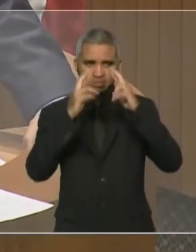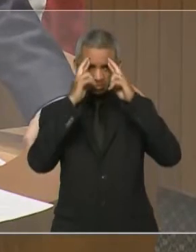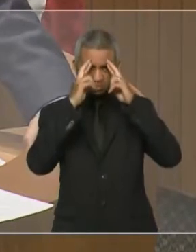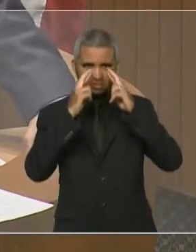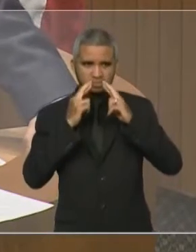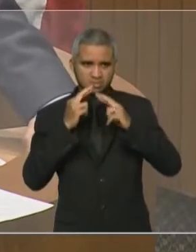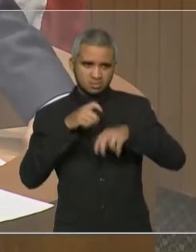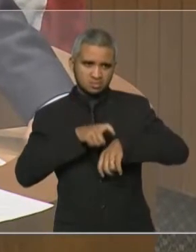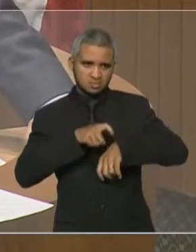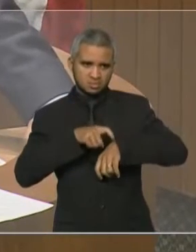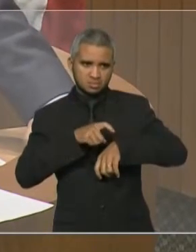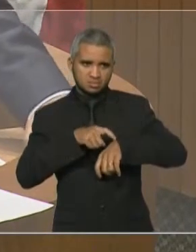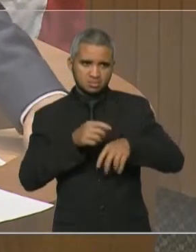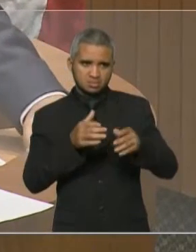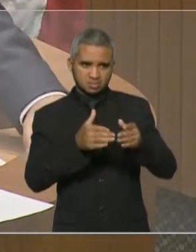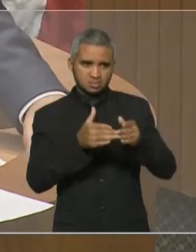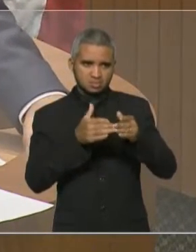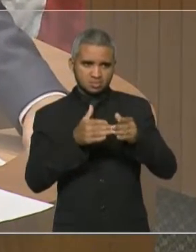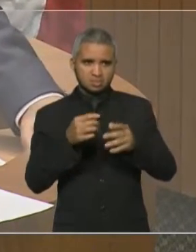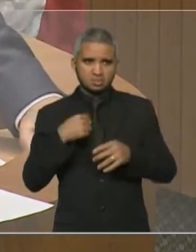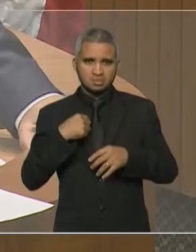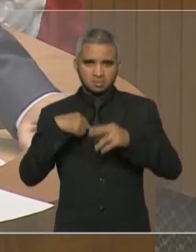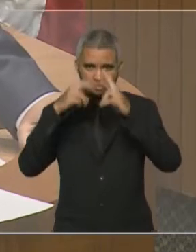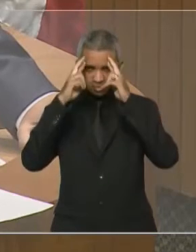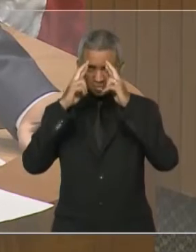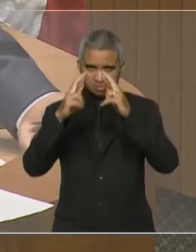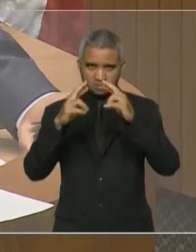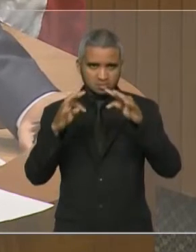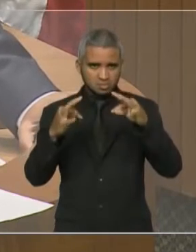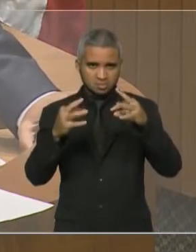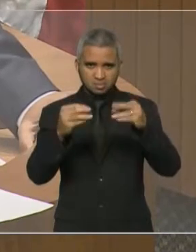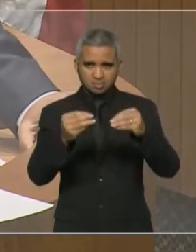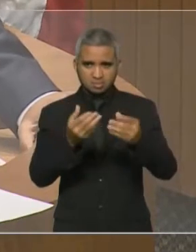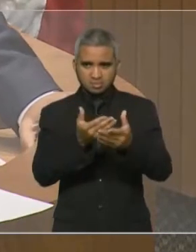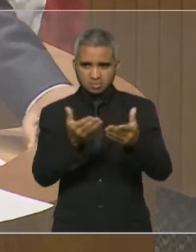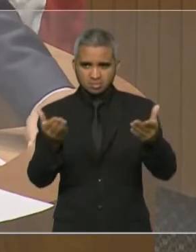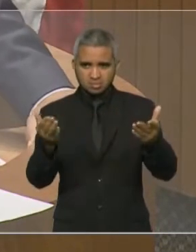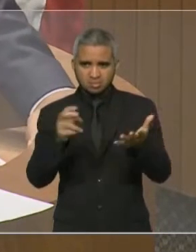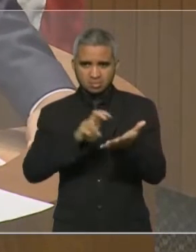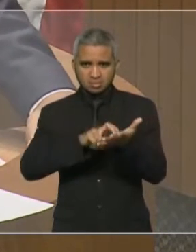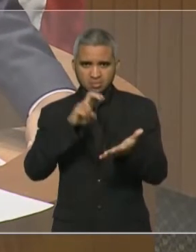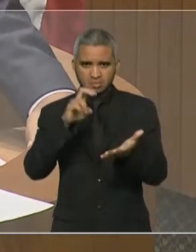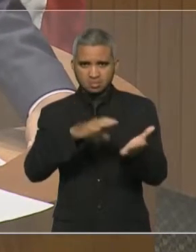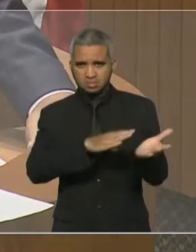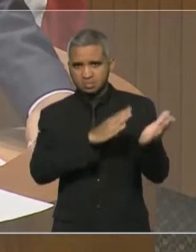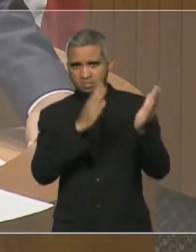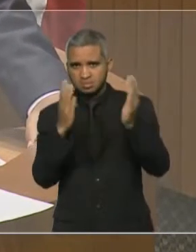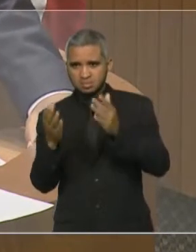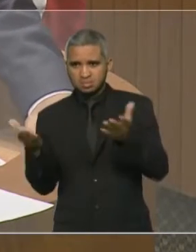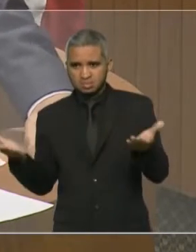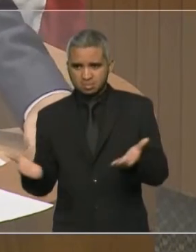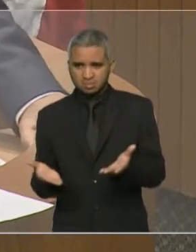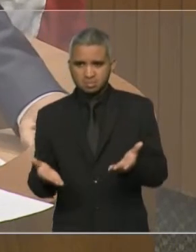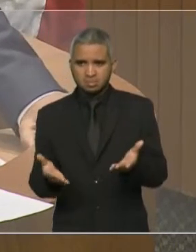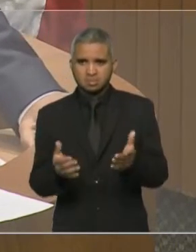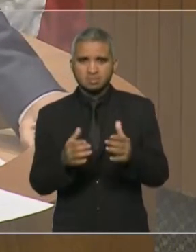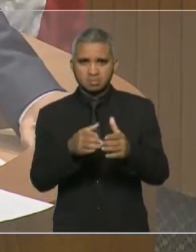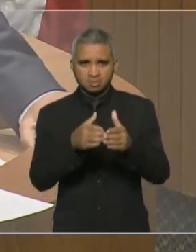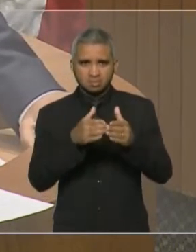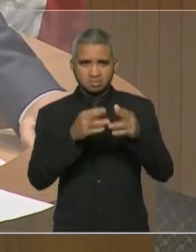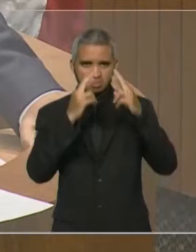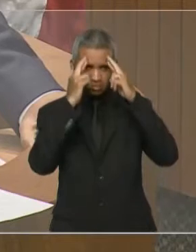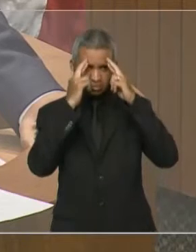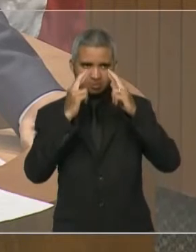deputado Marcos. Como respeitei o seu, como todos os colegas o ouviram durante a manhã toda e até agora. Eu gostaria que respeitasse.